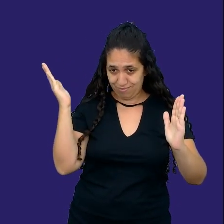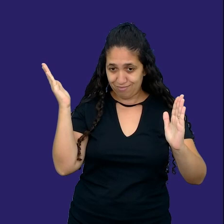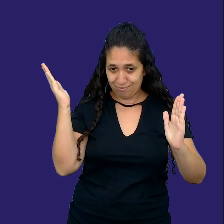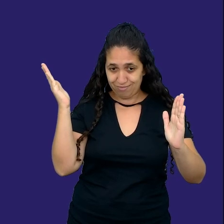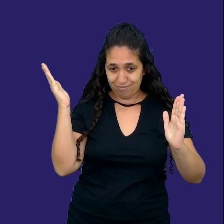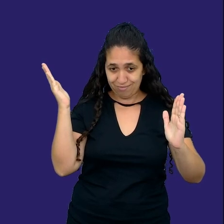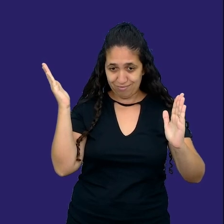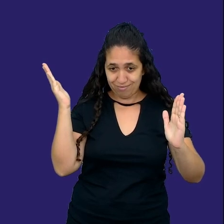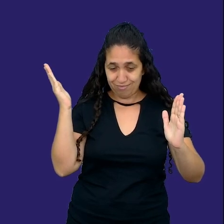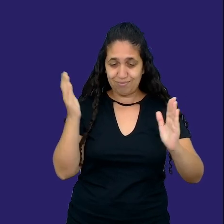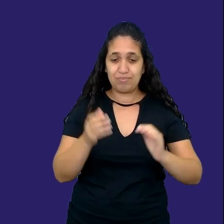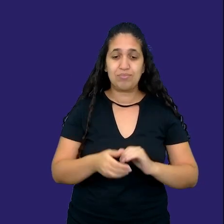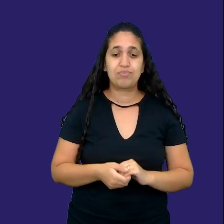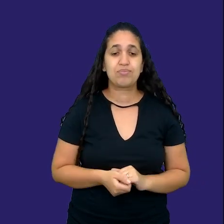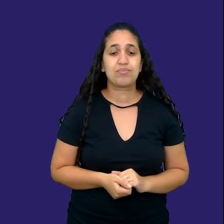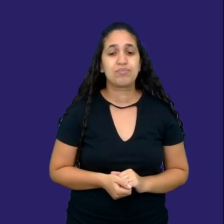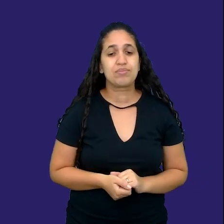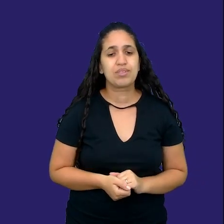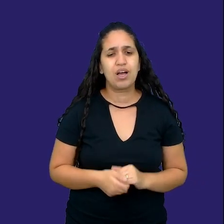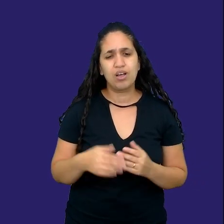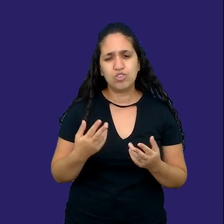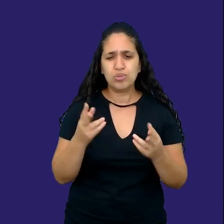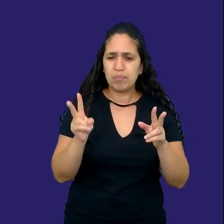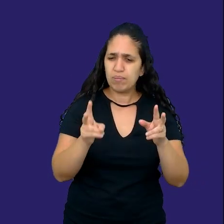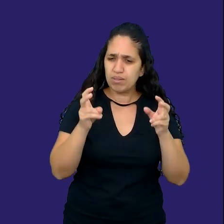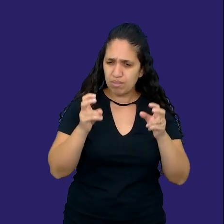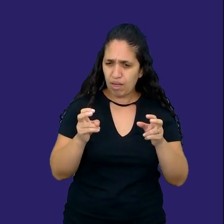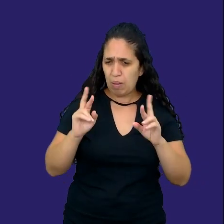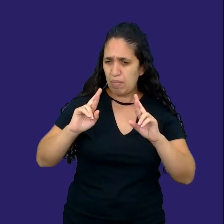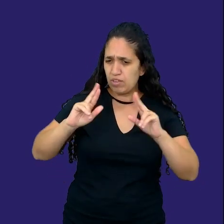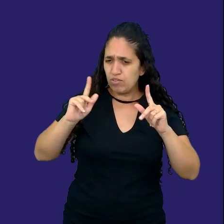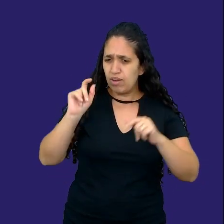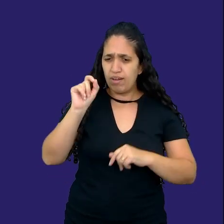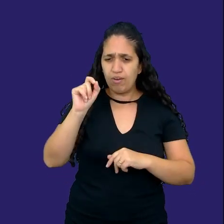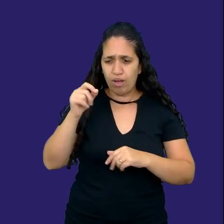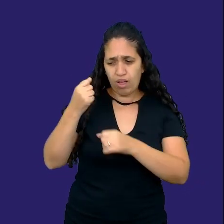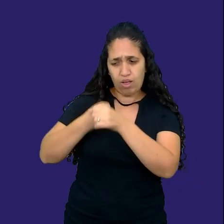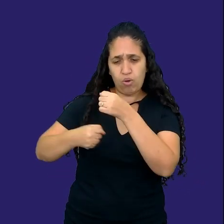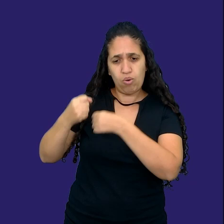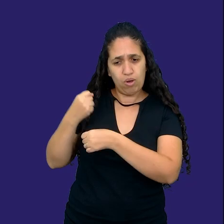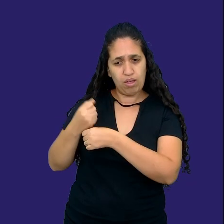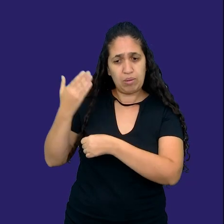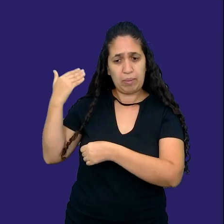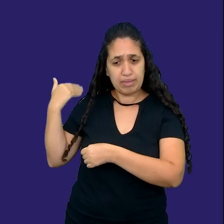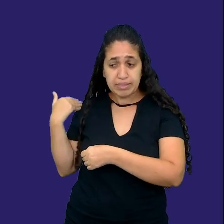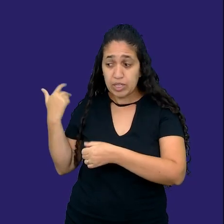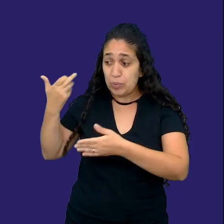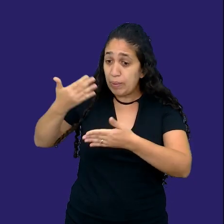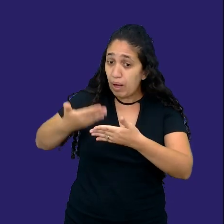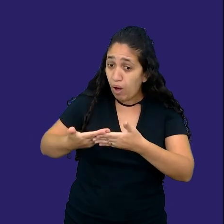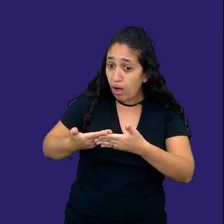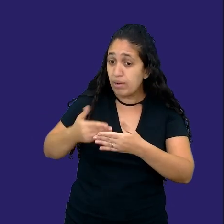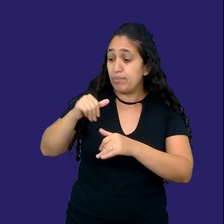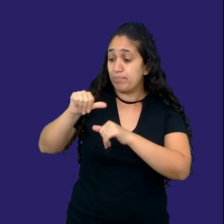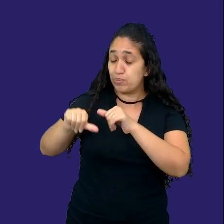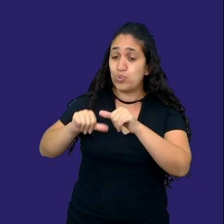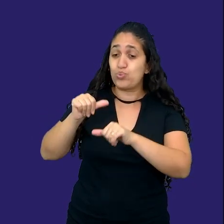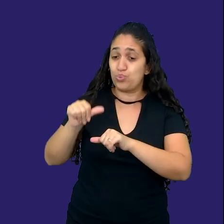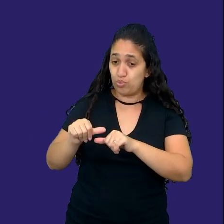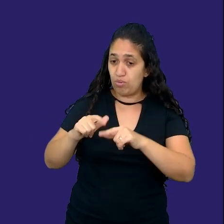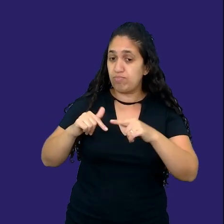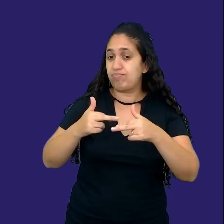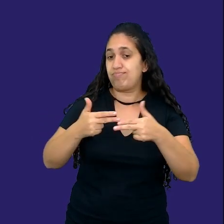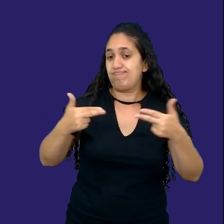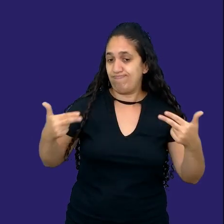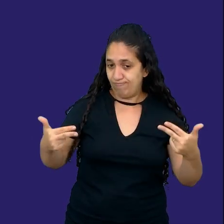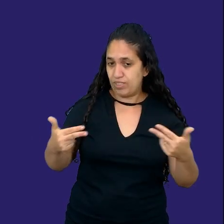1 do material Aprender Sempre. A gente vê uma diferença do ano passado para este ano de 2022, mudou-se um pouquinho esse material do ensino médio,